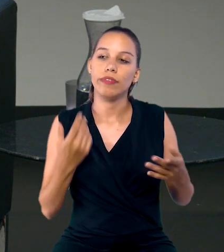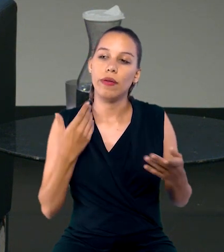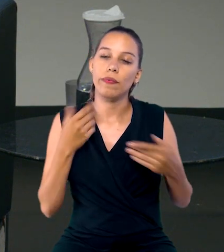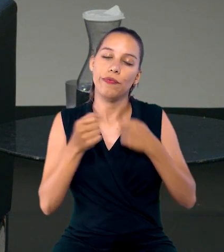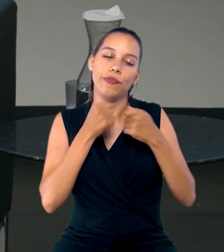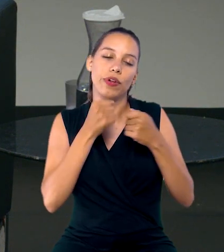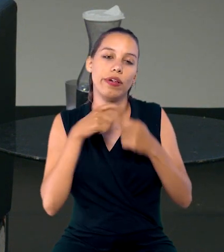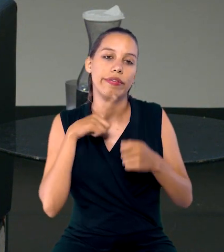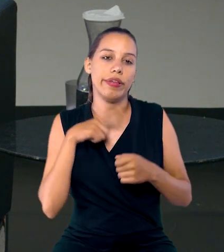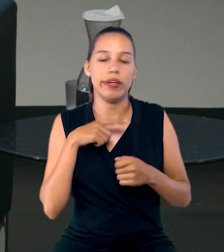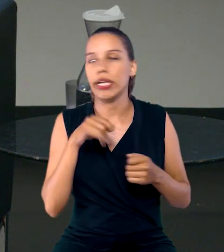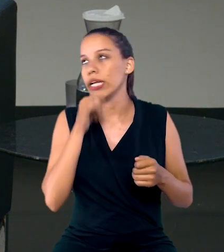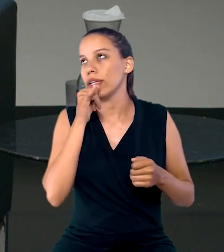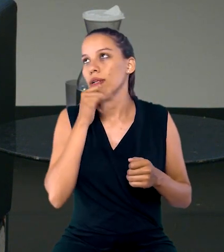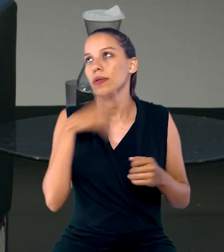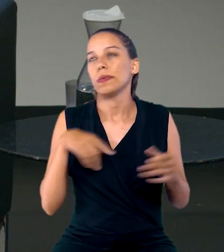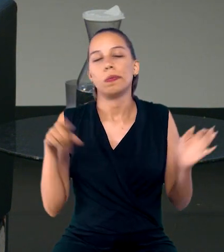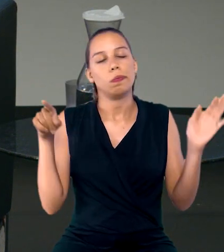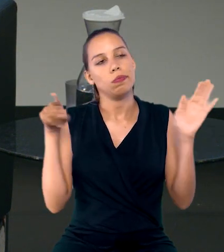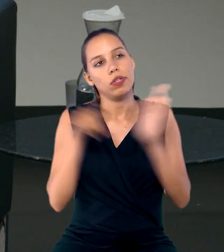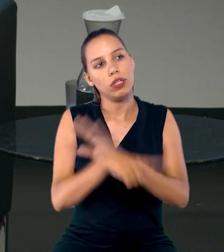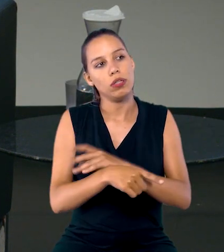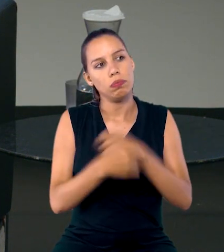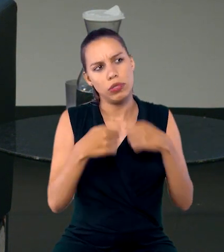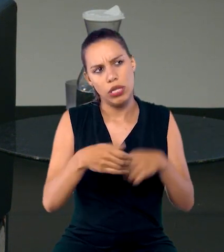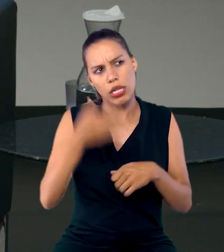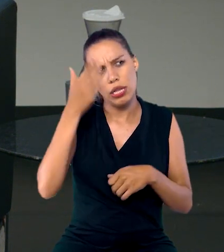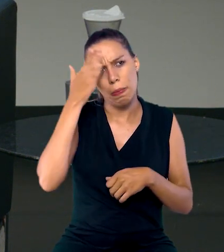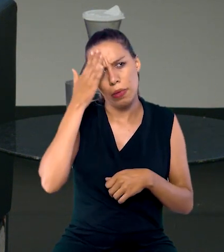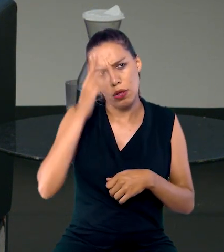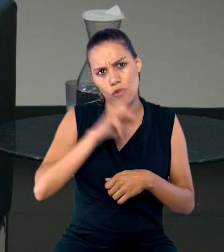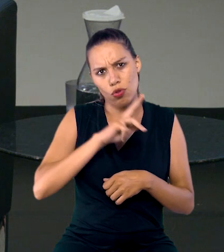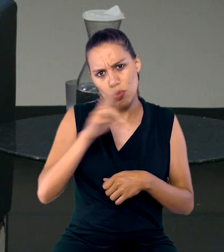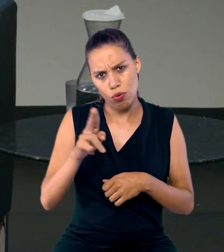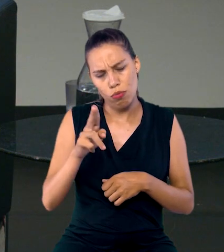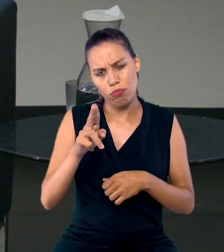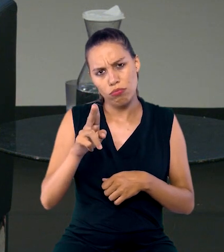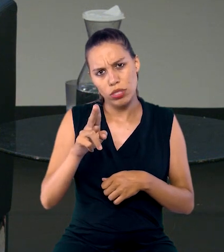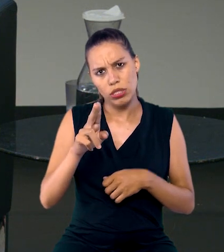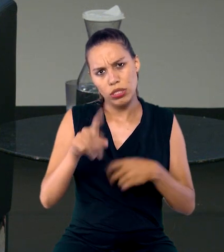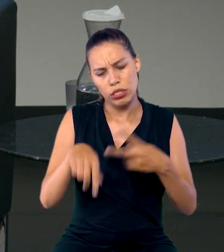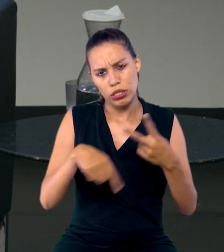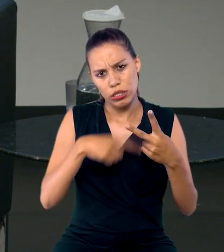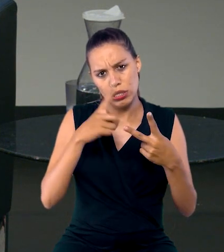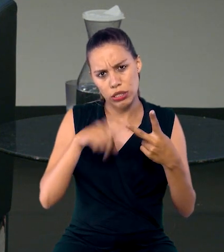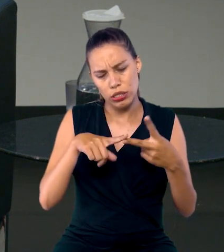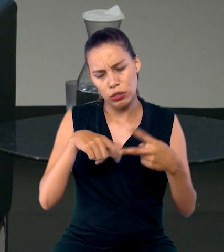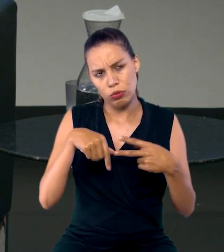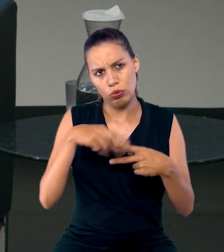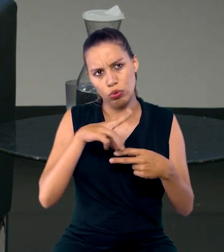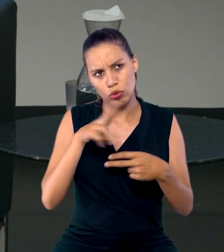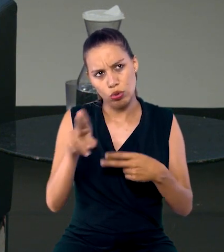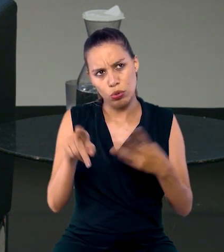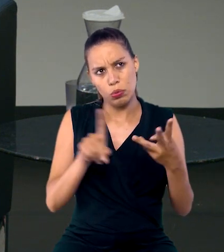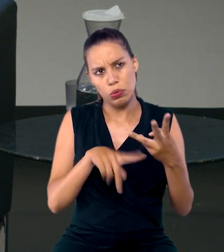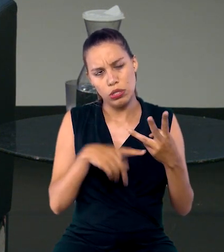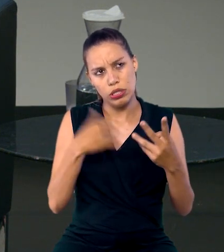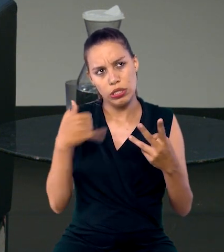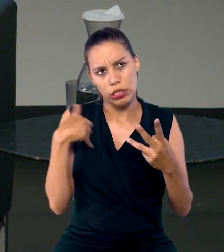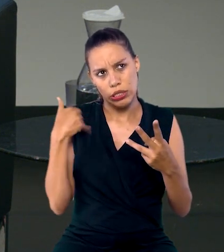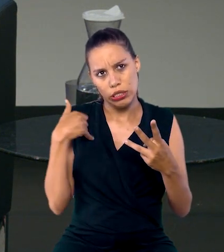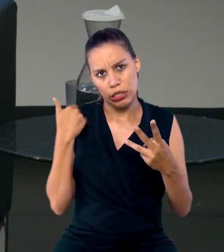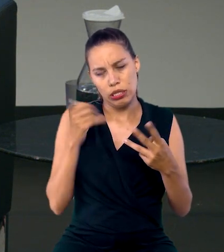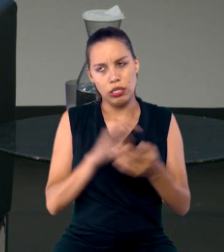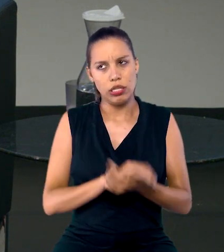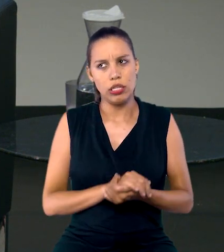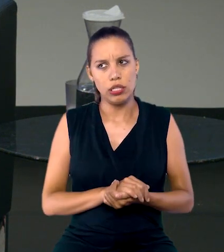jornalismo tem essa coisa de que a gente pergunta assim, tem que saber o nome, o sobrenome e a idade. Então,